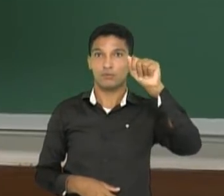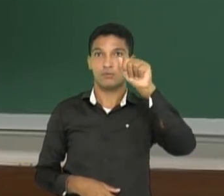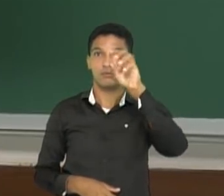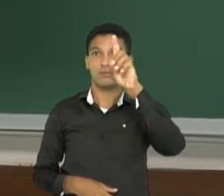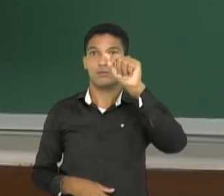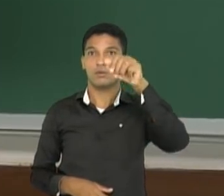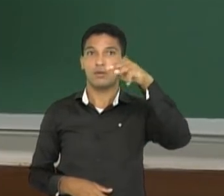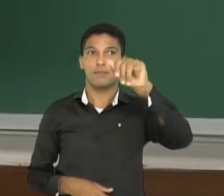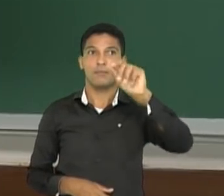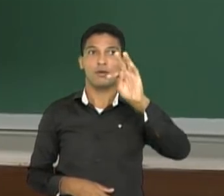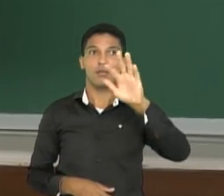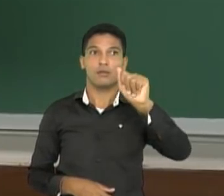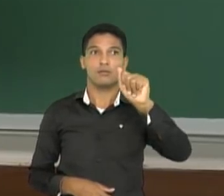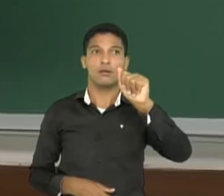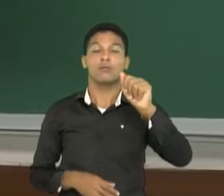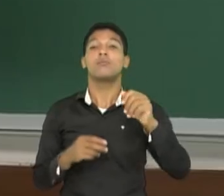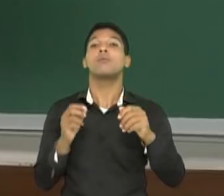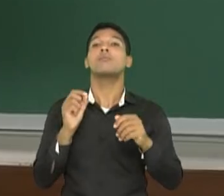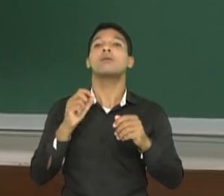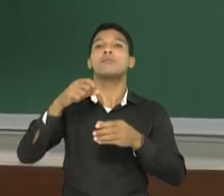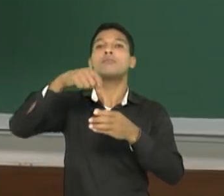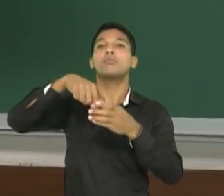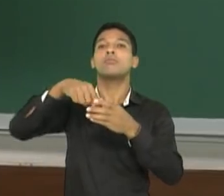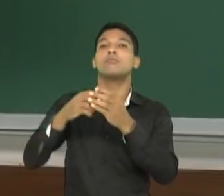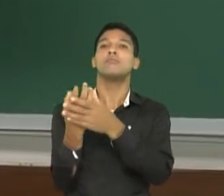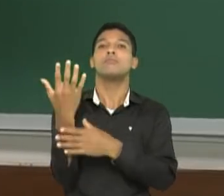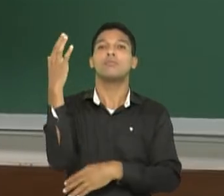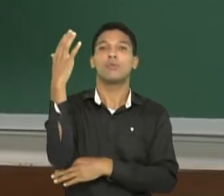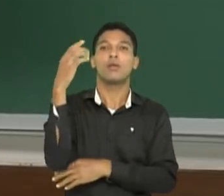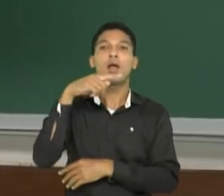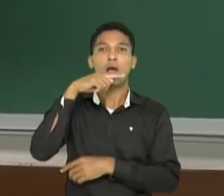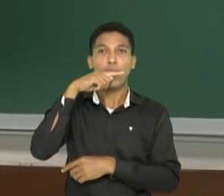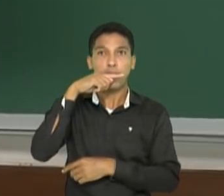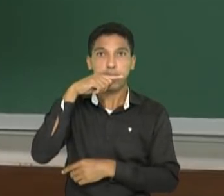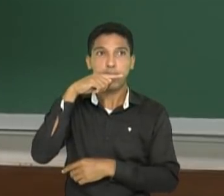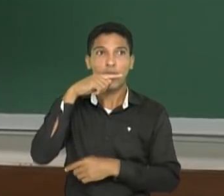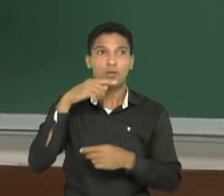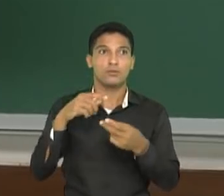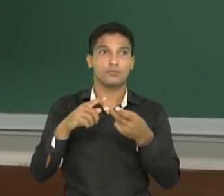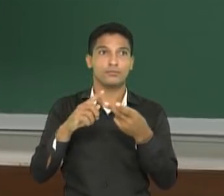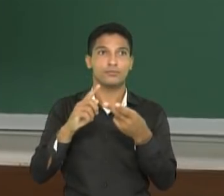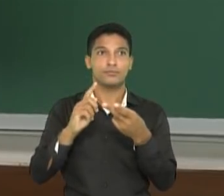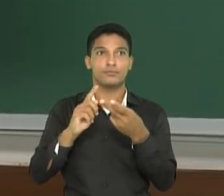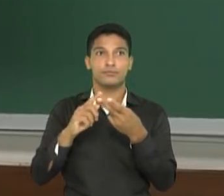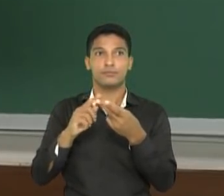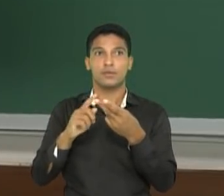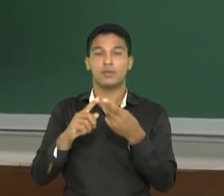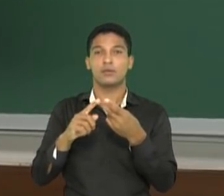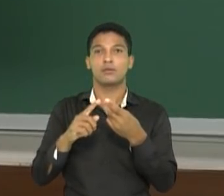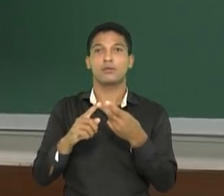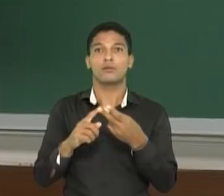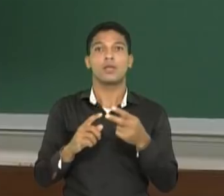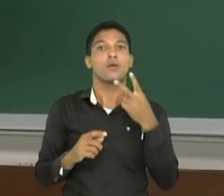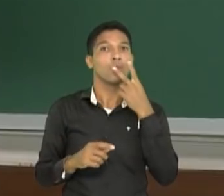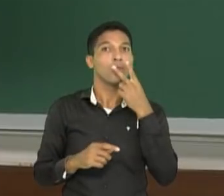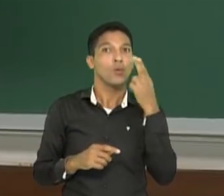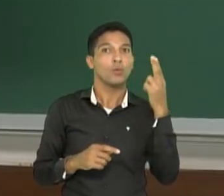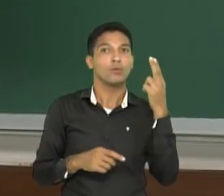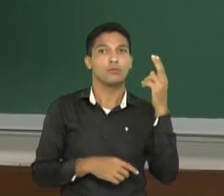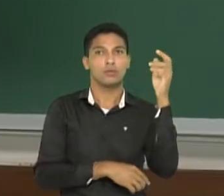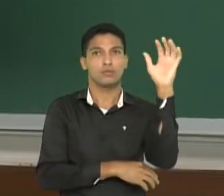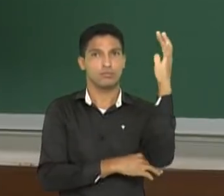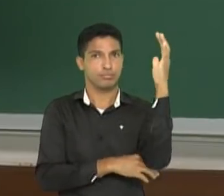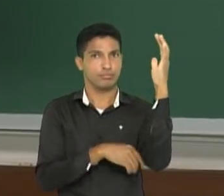que é a região mais litorânea. E também de fumo e de cacau, mais ali na região da Bahia. Então vejam ali que